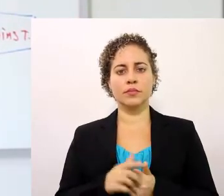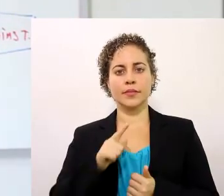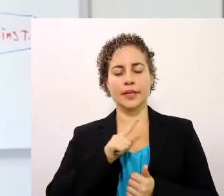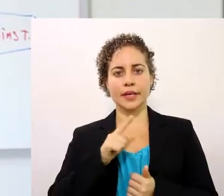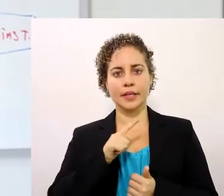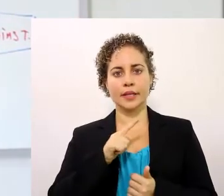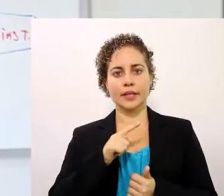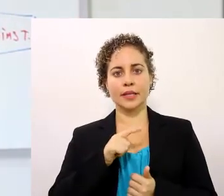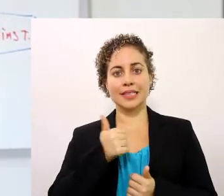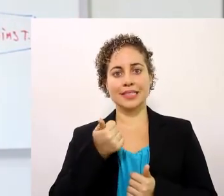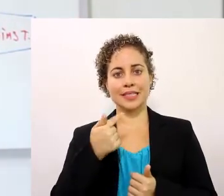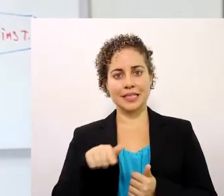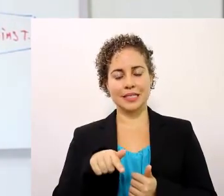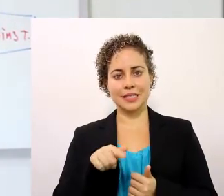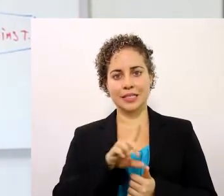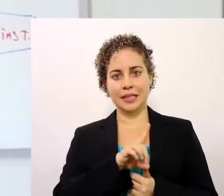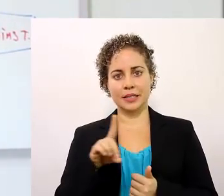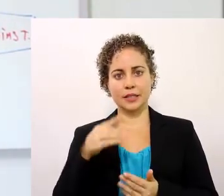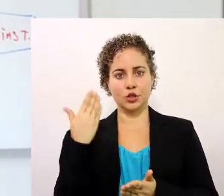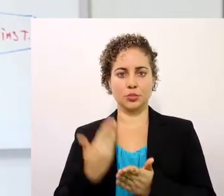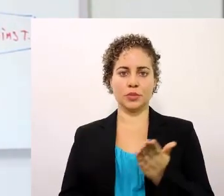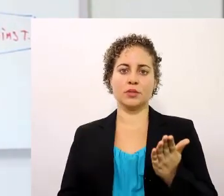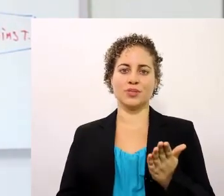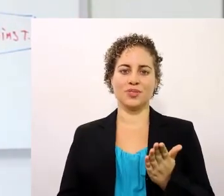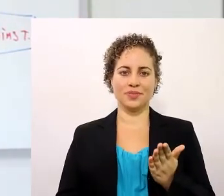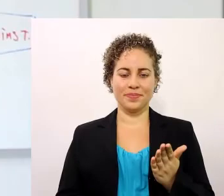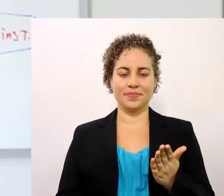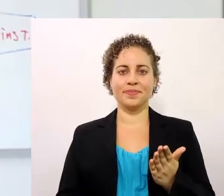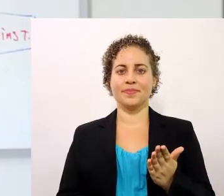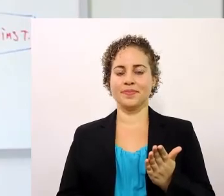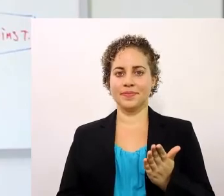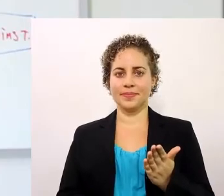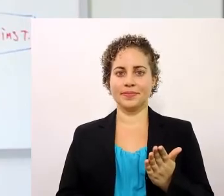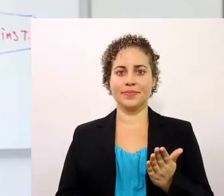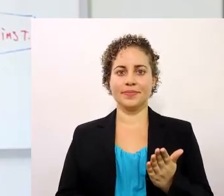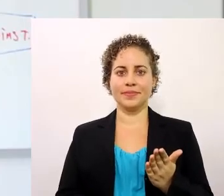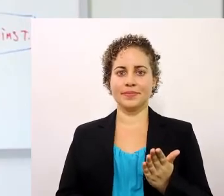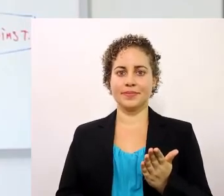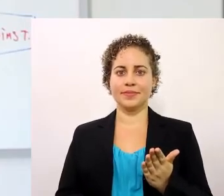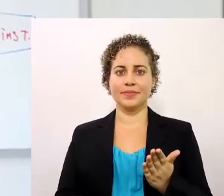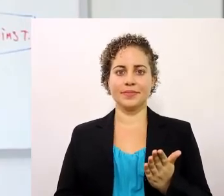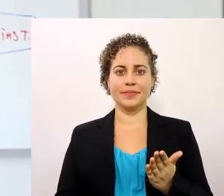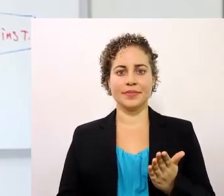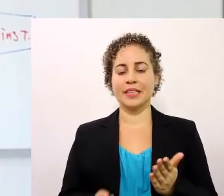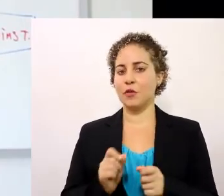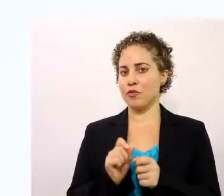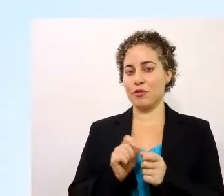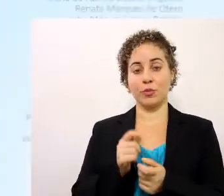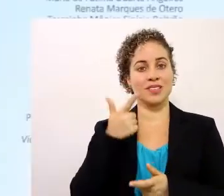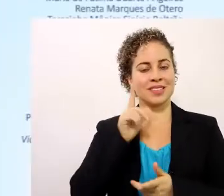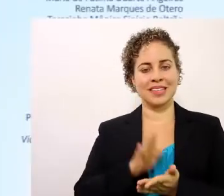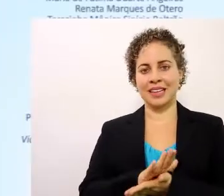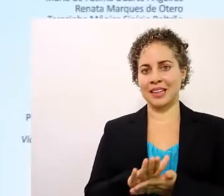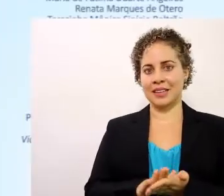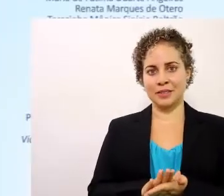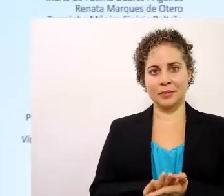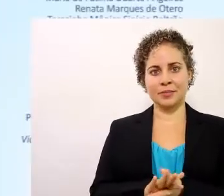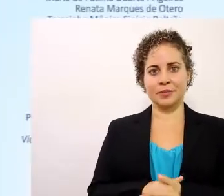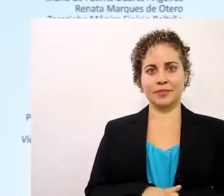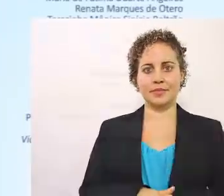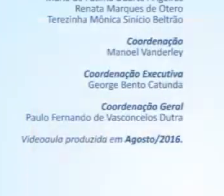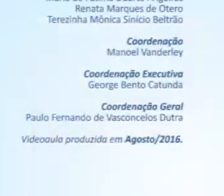haverá 17 dias perdidos. 17 dias improdutivos.